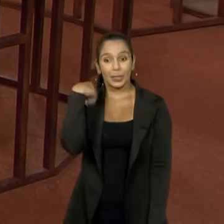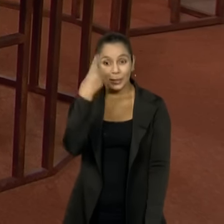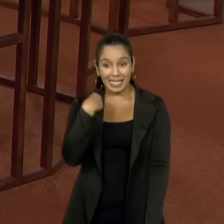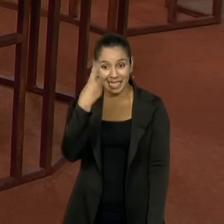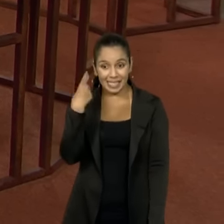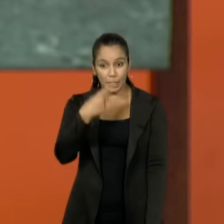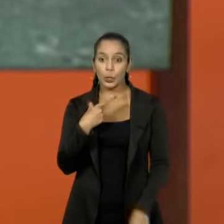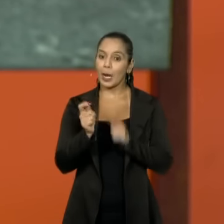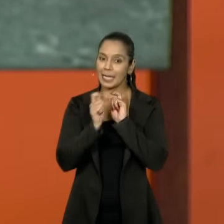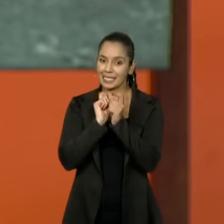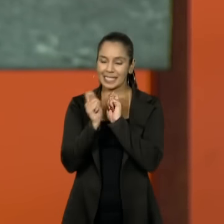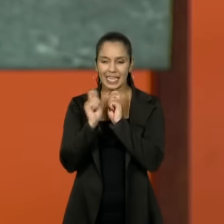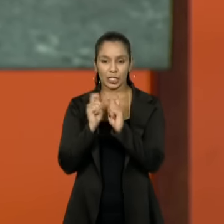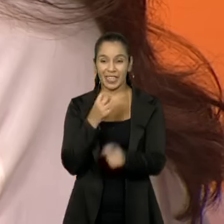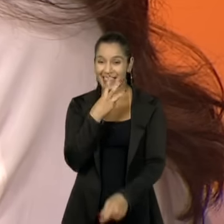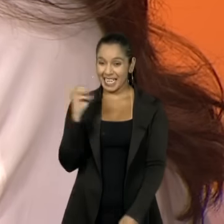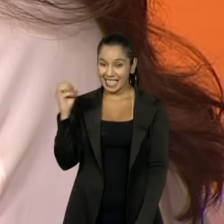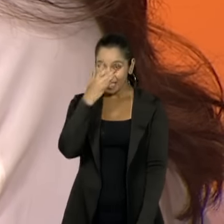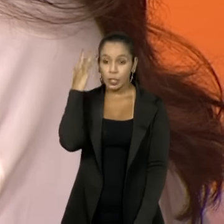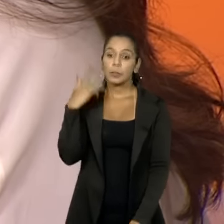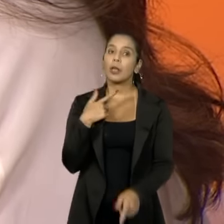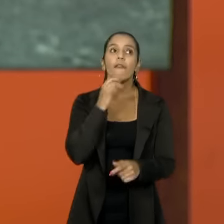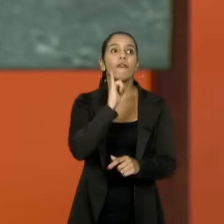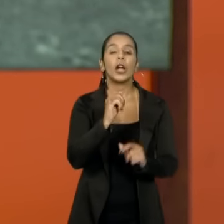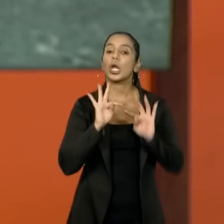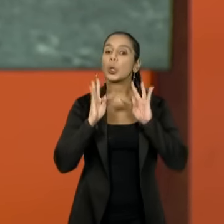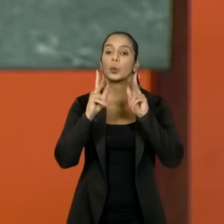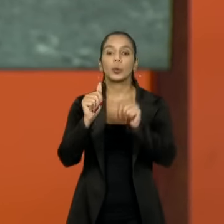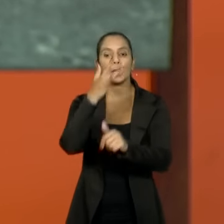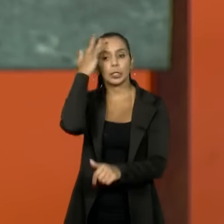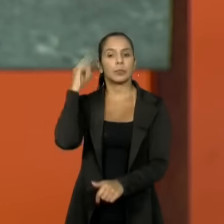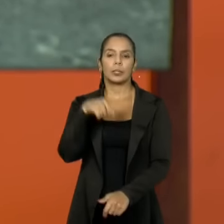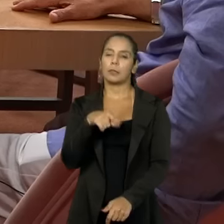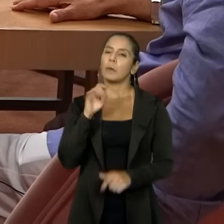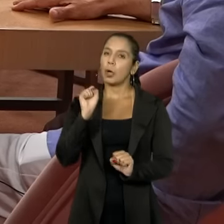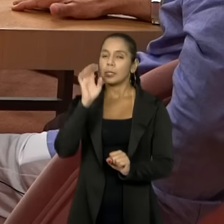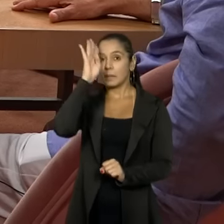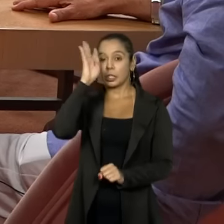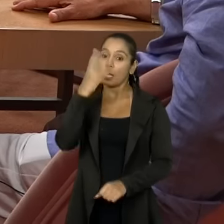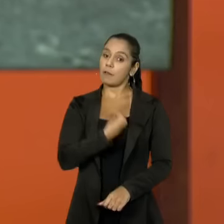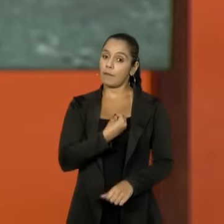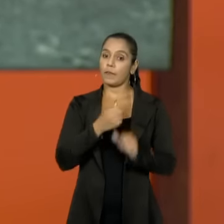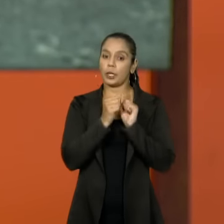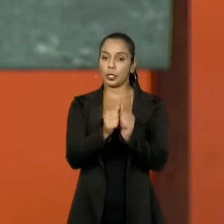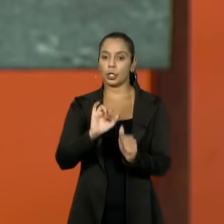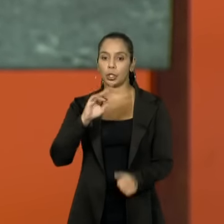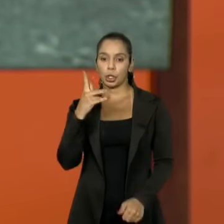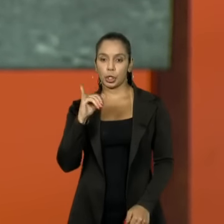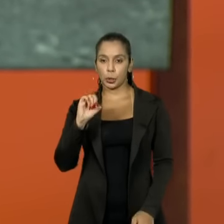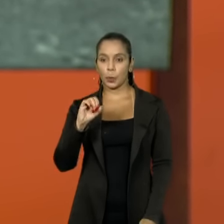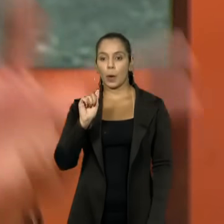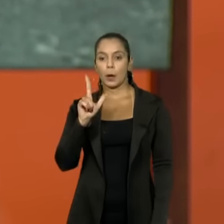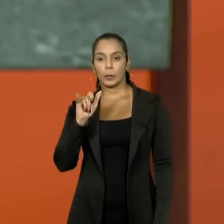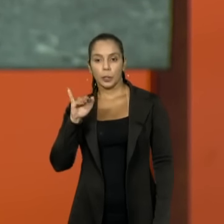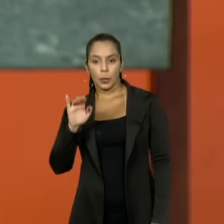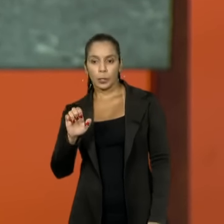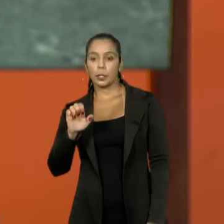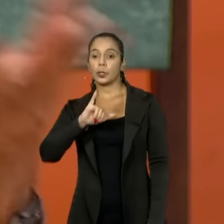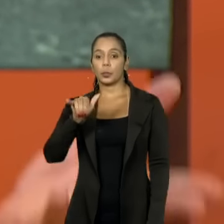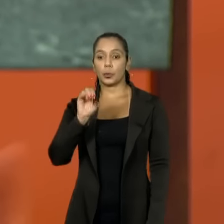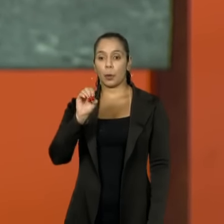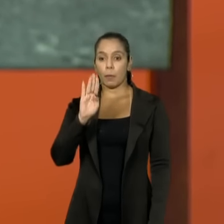400 horas de entrevista. Eu falei com todas as pessoas que você possa imaginar que conviveram com ela. Chico Alcione, João Bosco, o